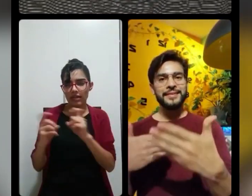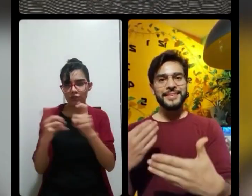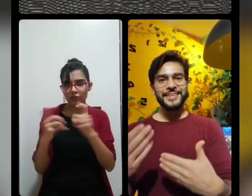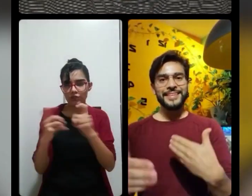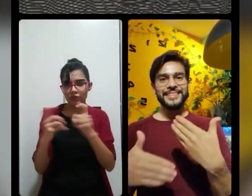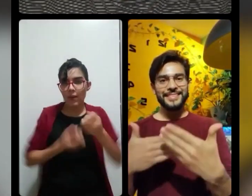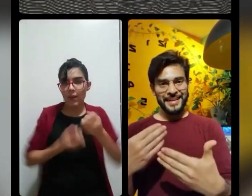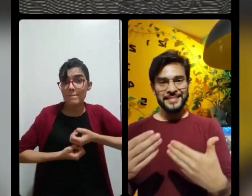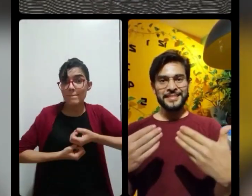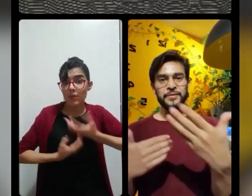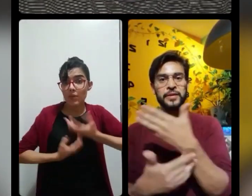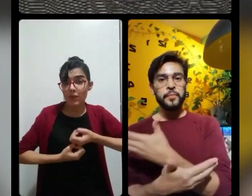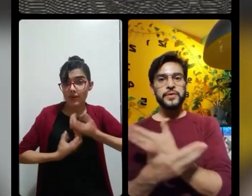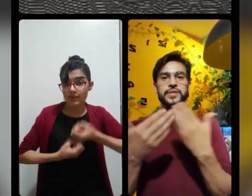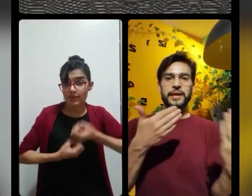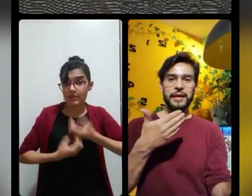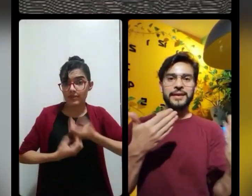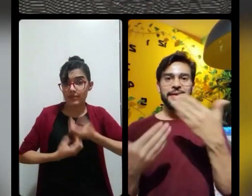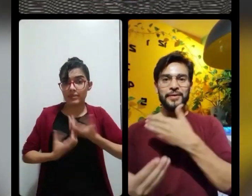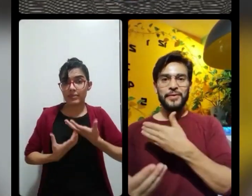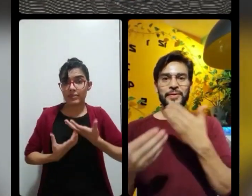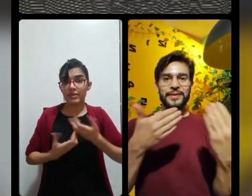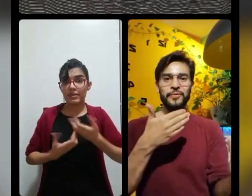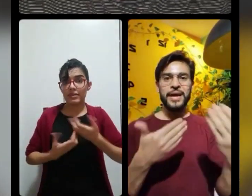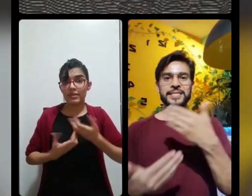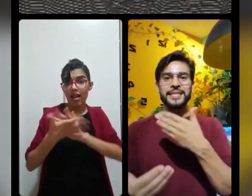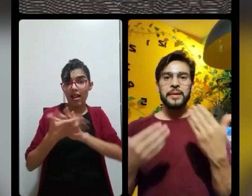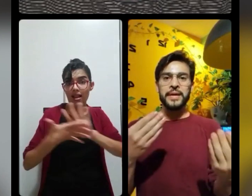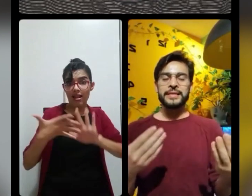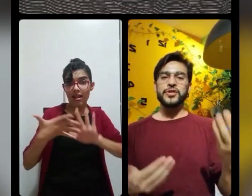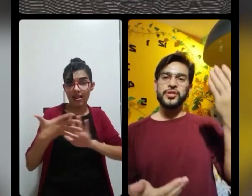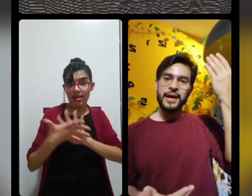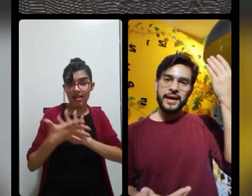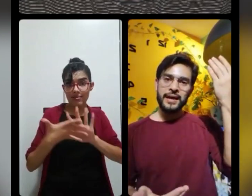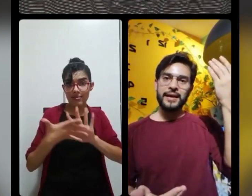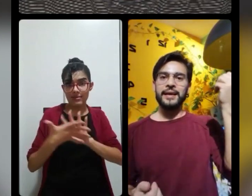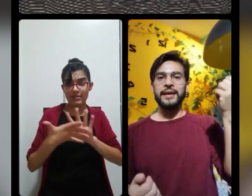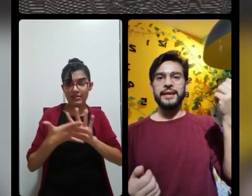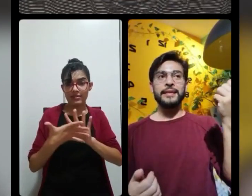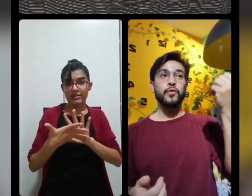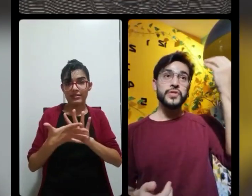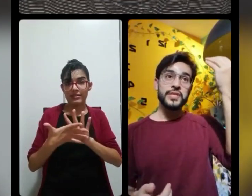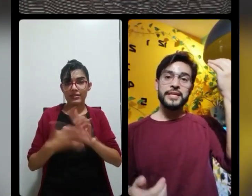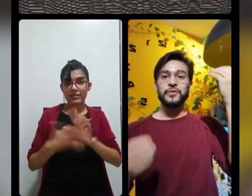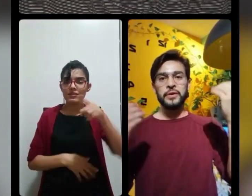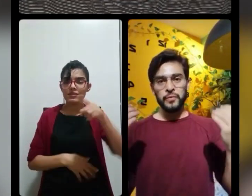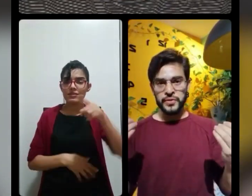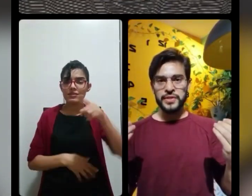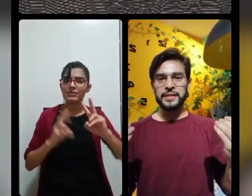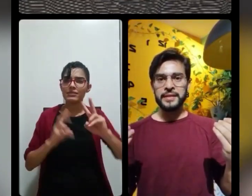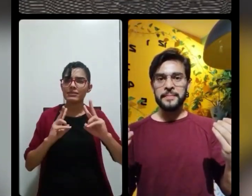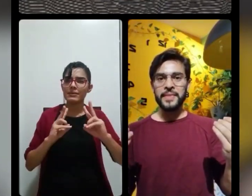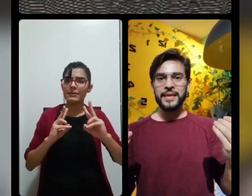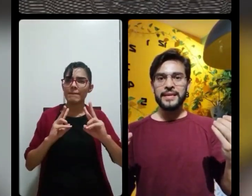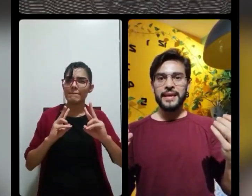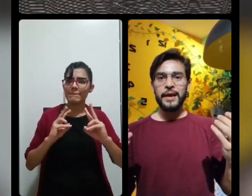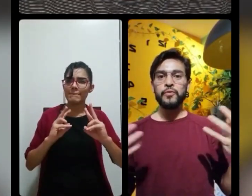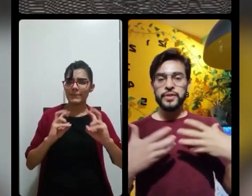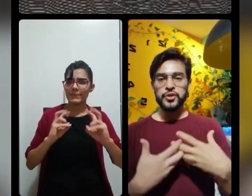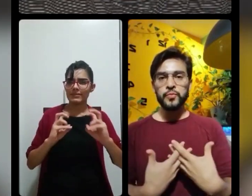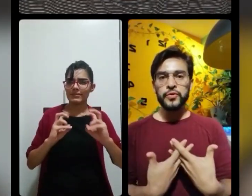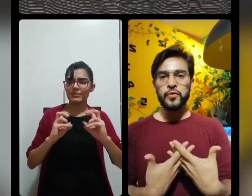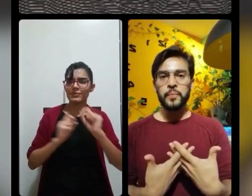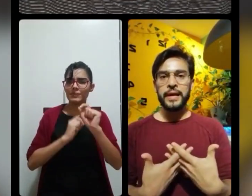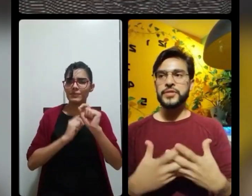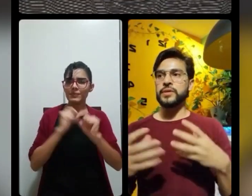teria... Está entendendo que um processo... Não é exatamente conseguir ou não conseguir, é